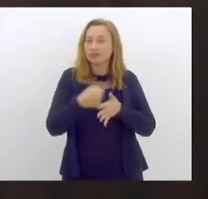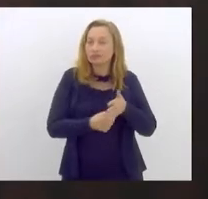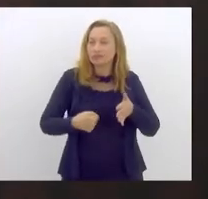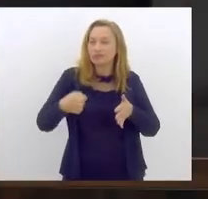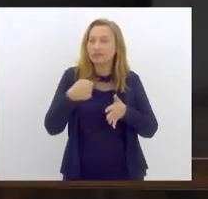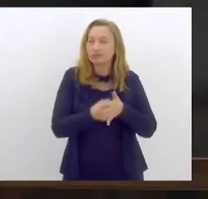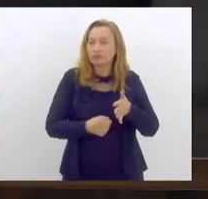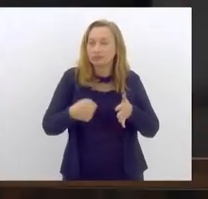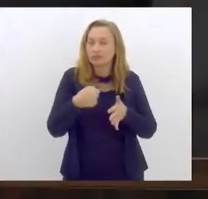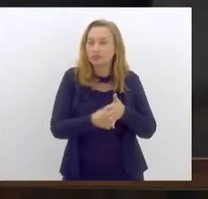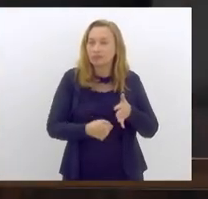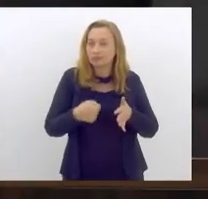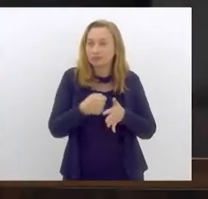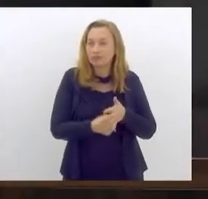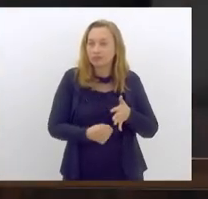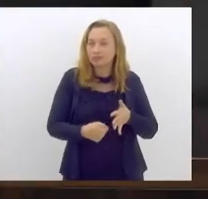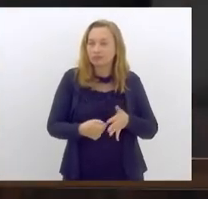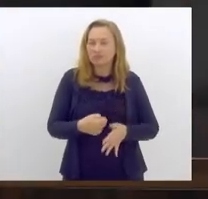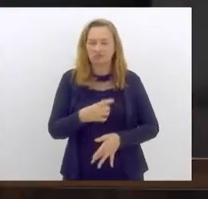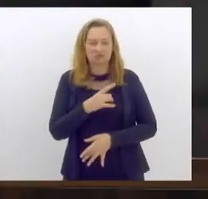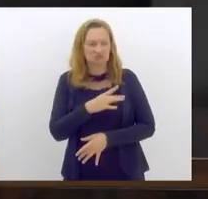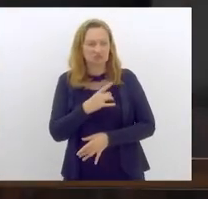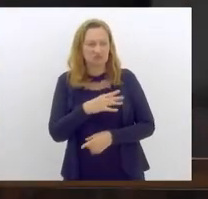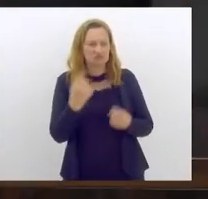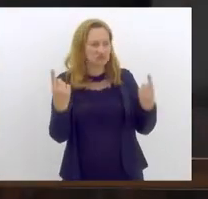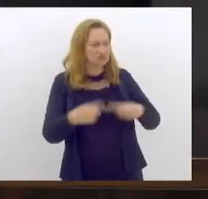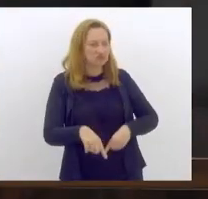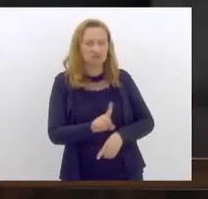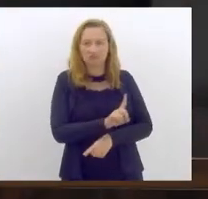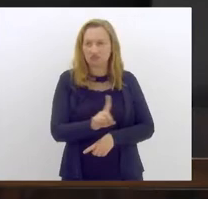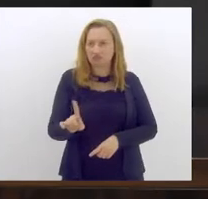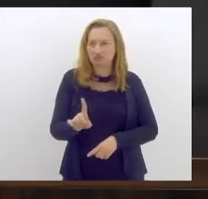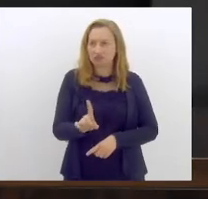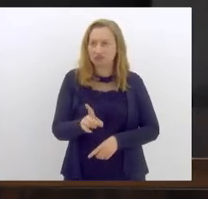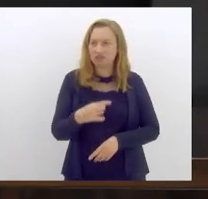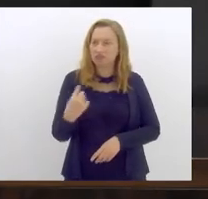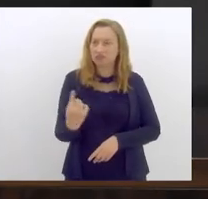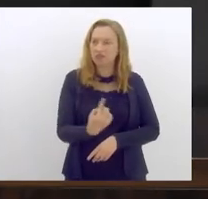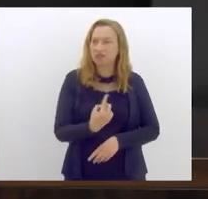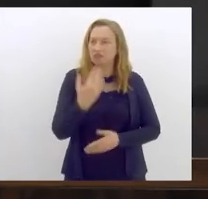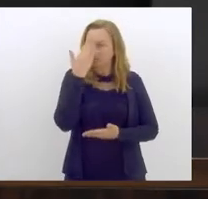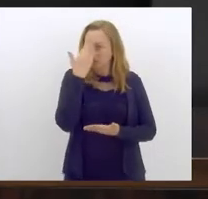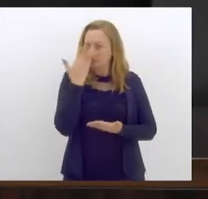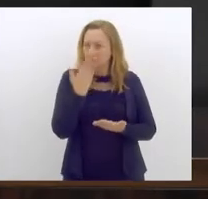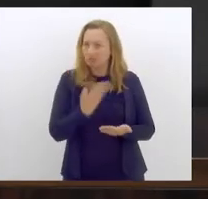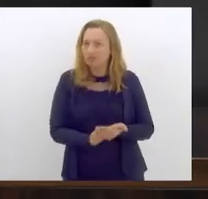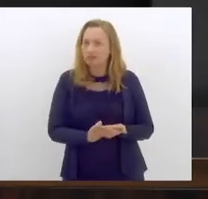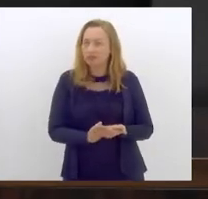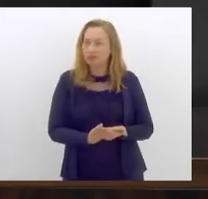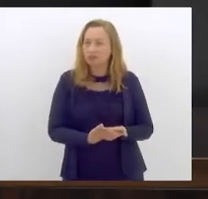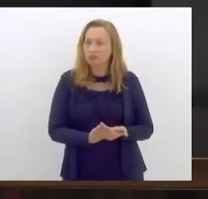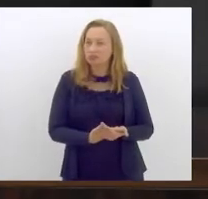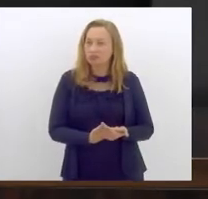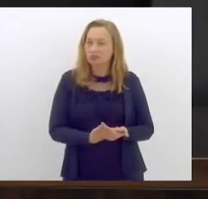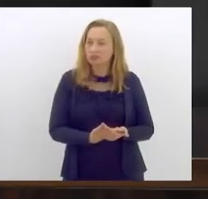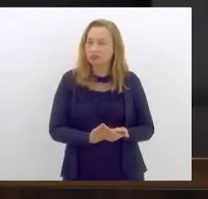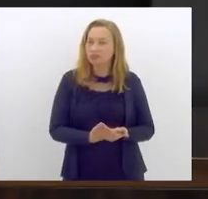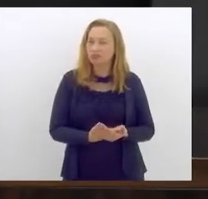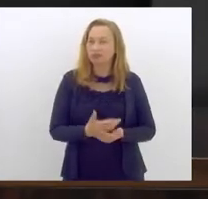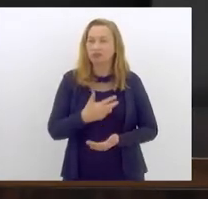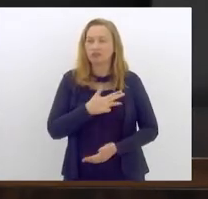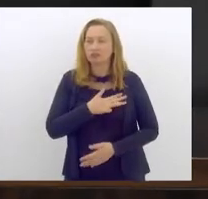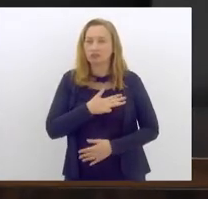mulheres que não tem medo do desafio e a gente acredita que com lula